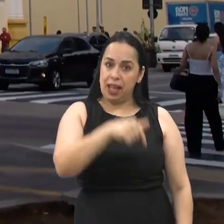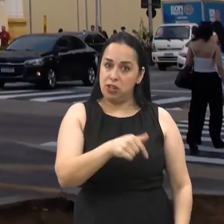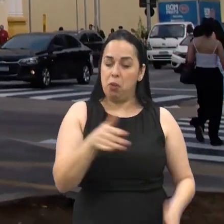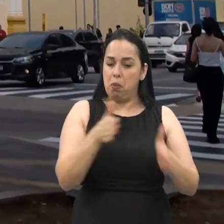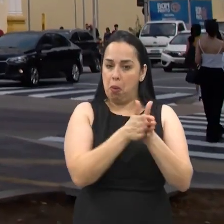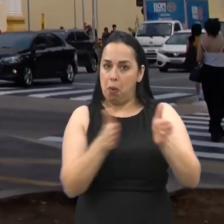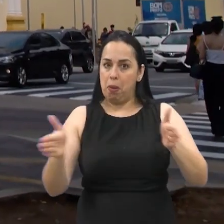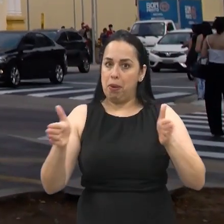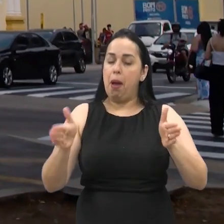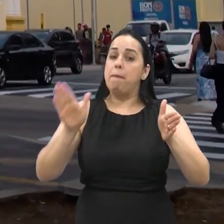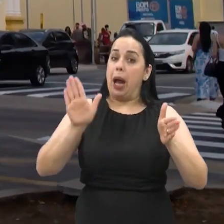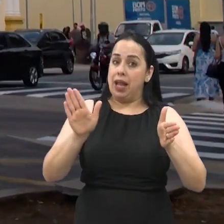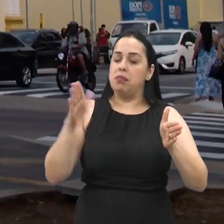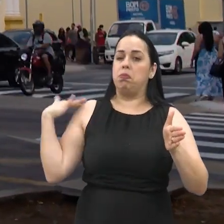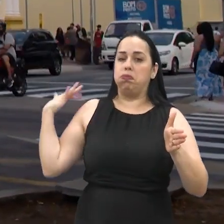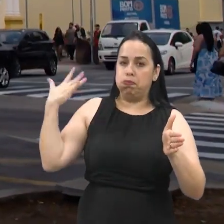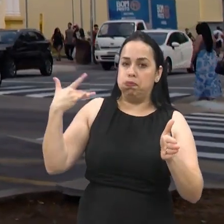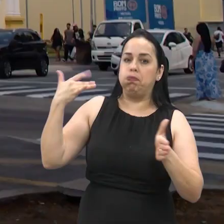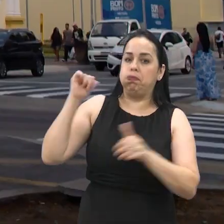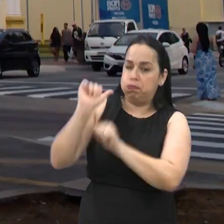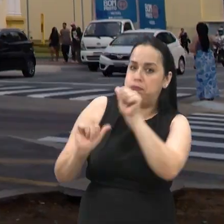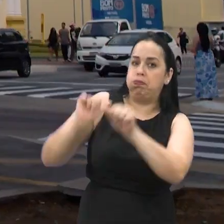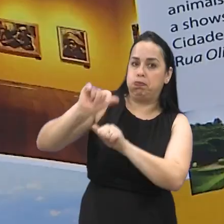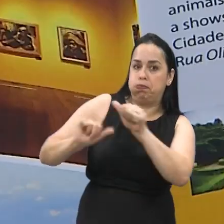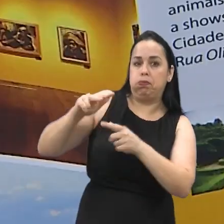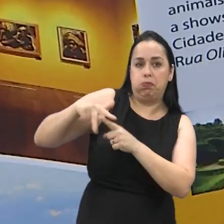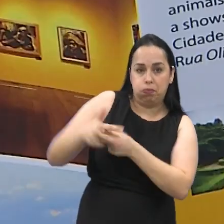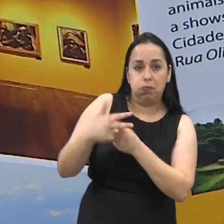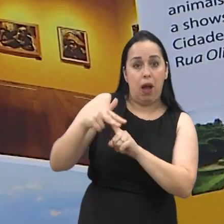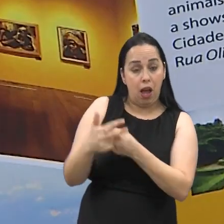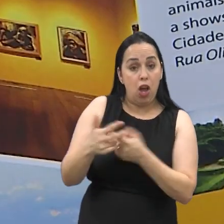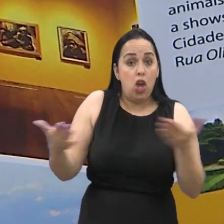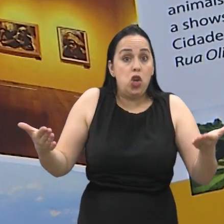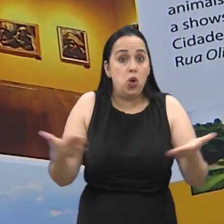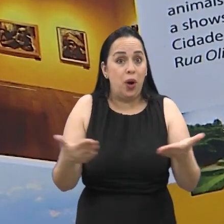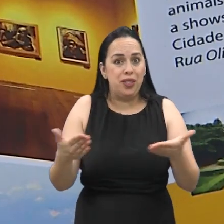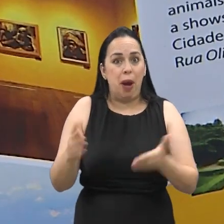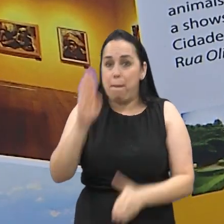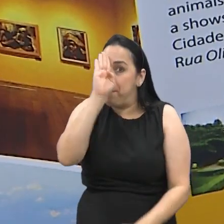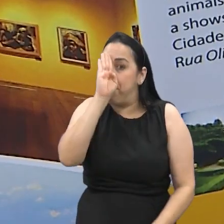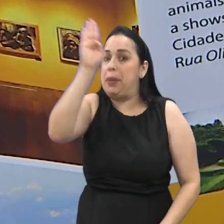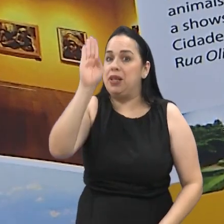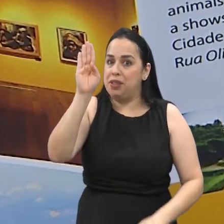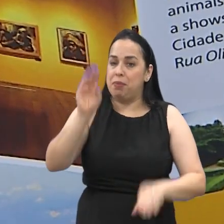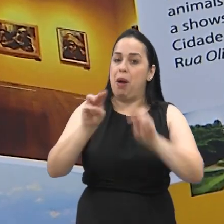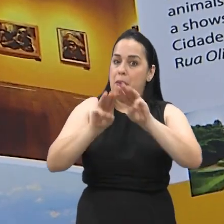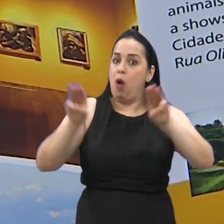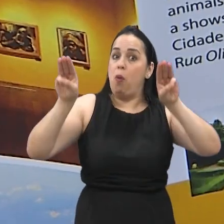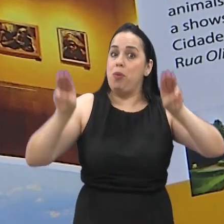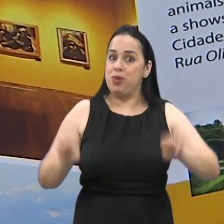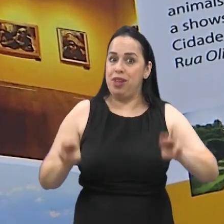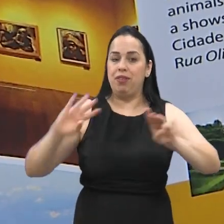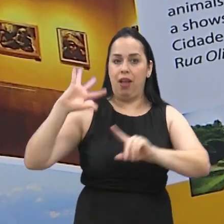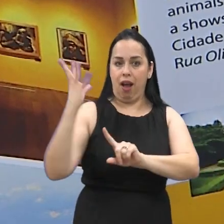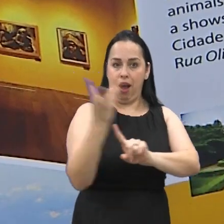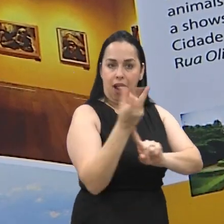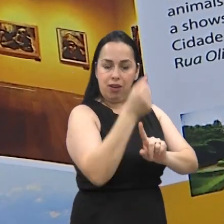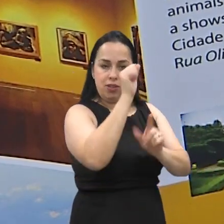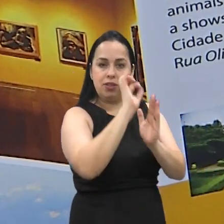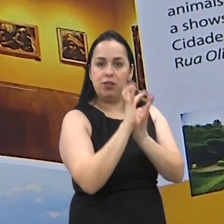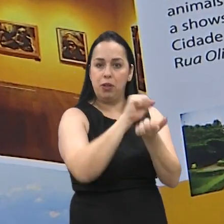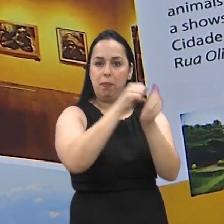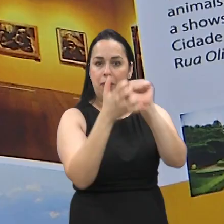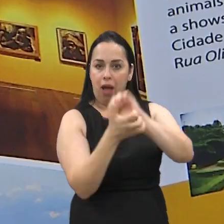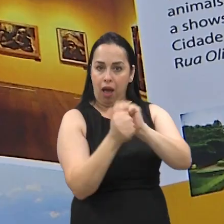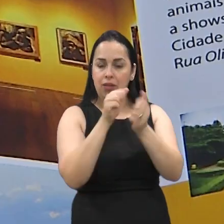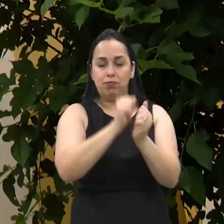do tempo, passou por adequações e hoje é o principal point das artes plásticas da Fundação Cultural